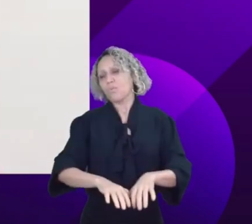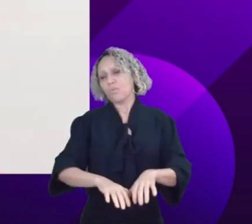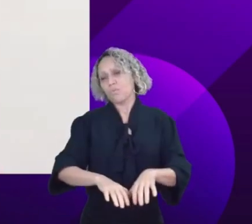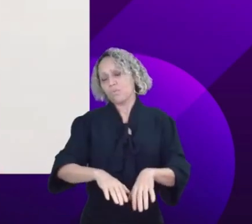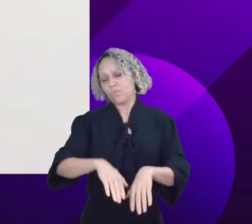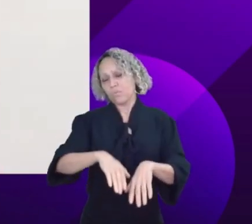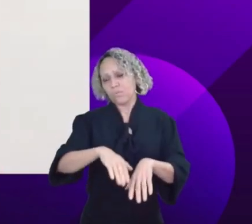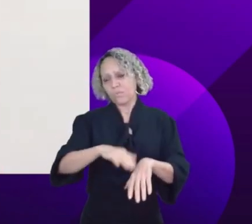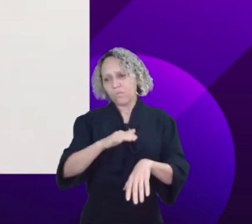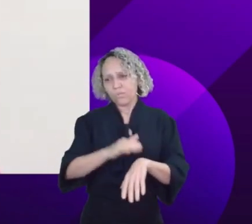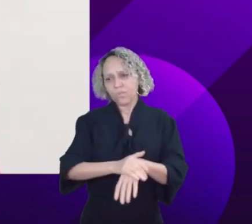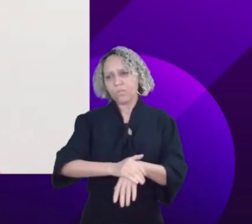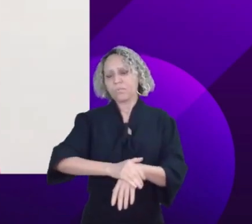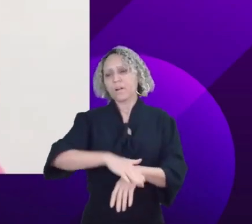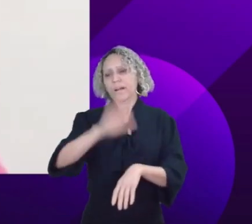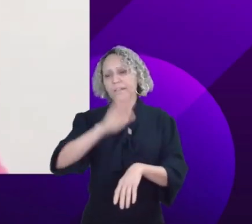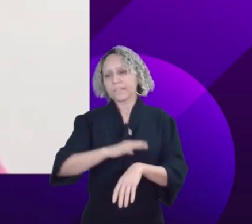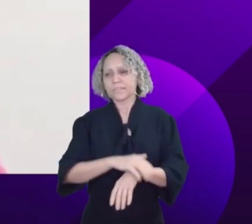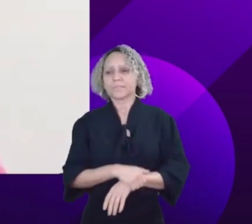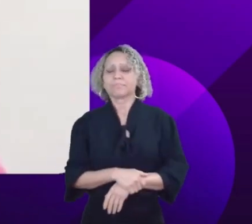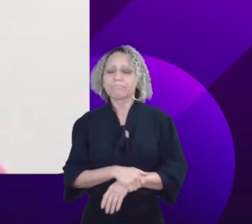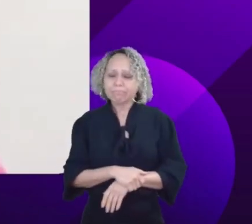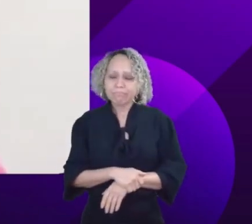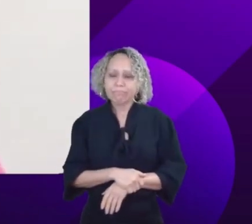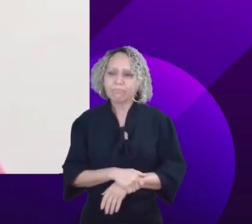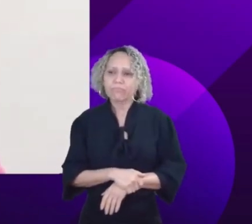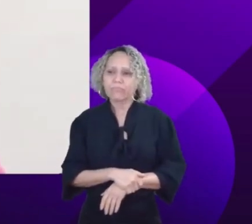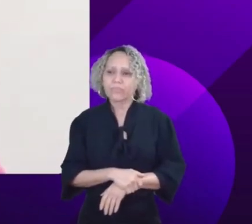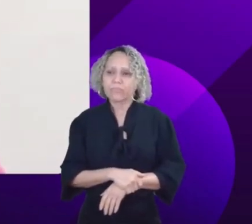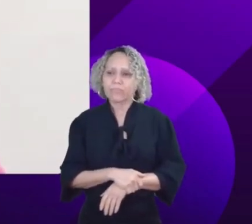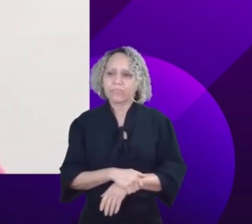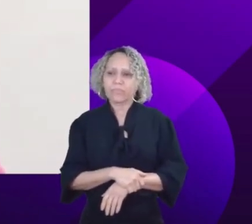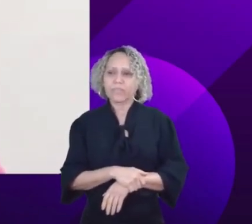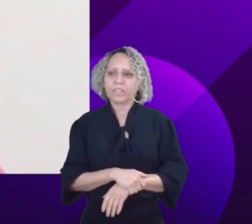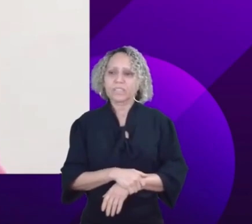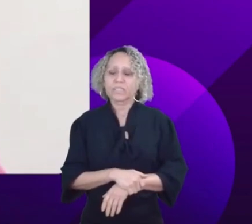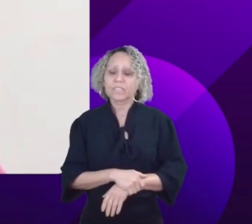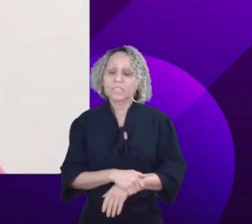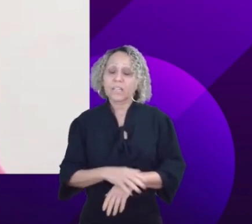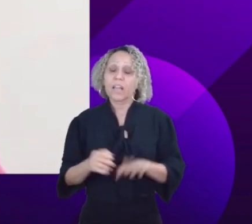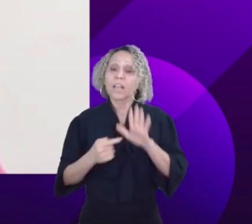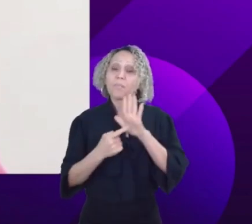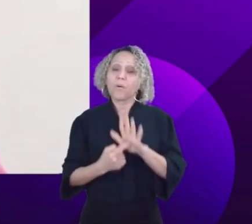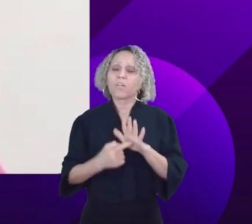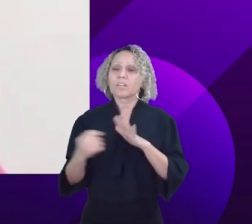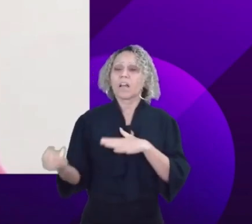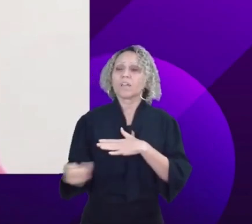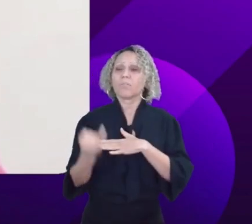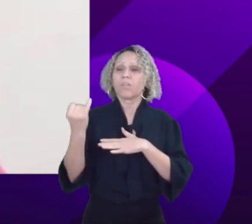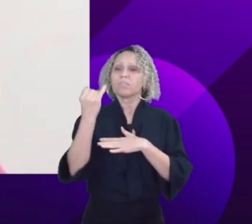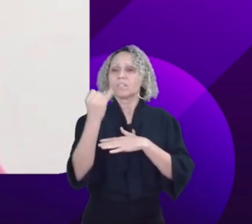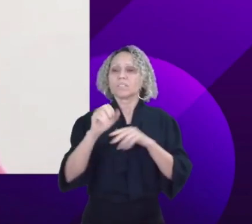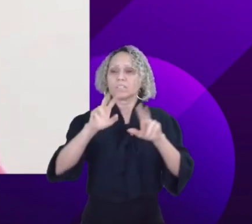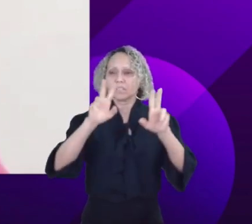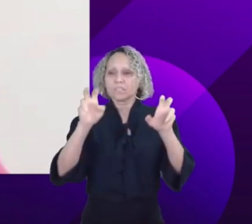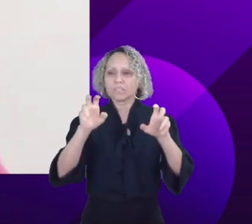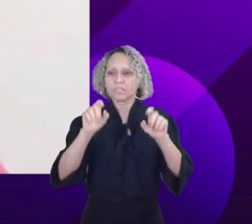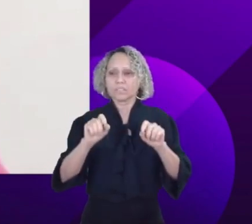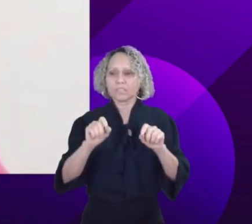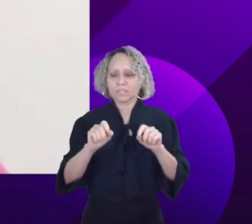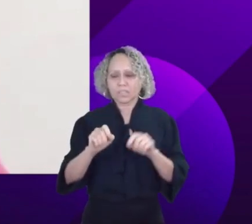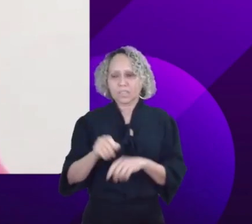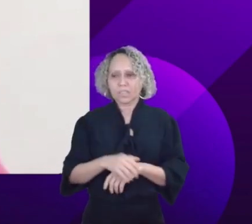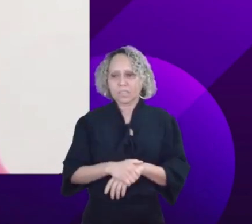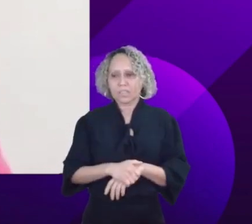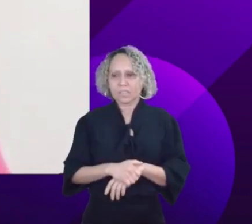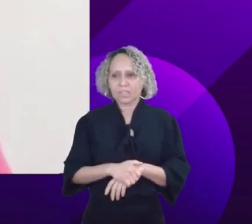Então, acho que é um dado extremamente importante que mostra, né, a importância dessa questão, né, da